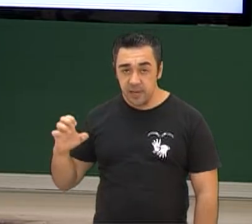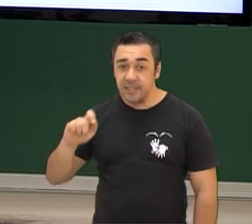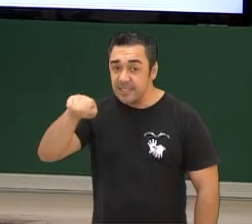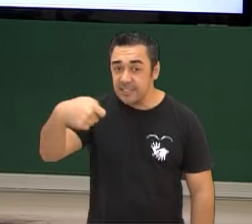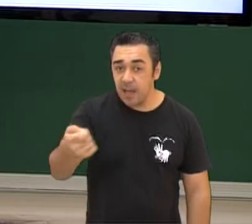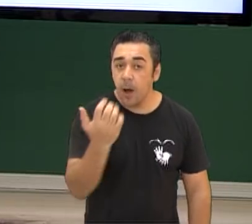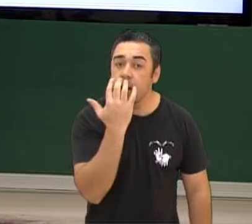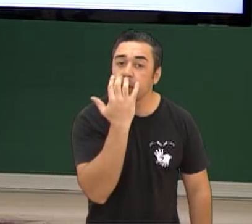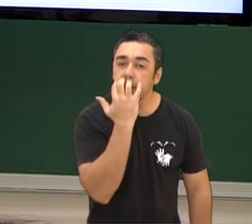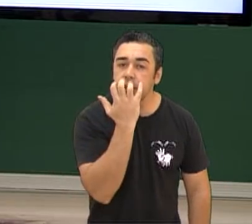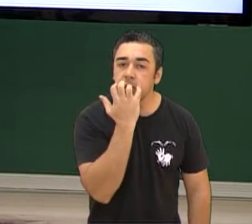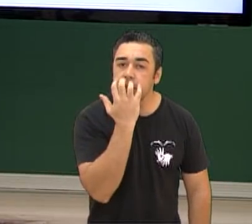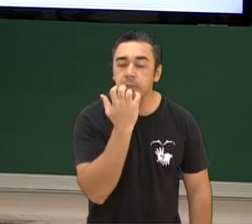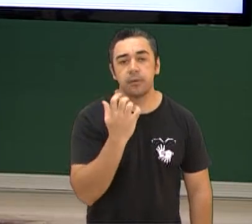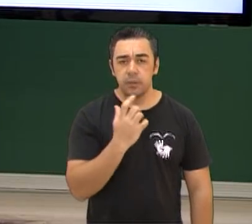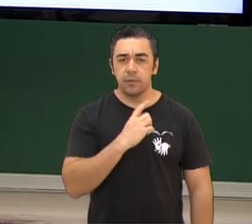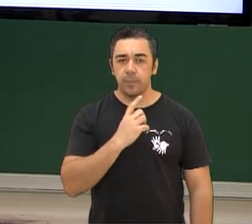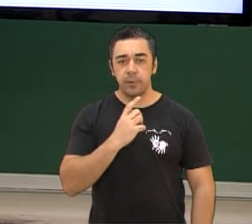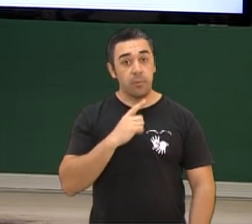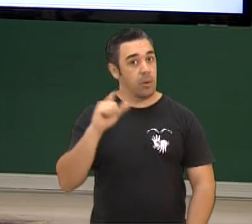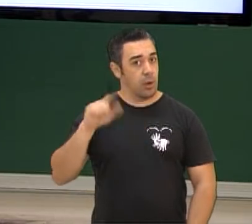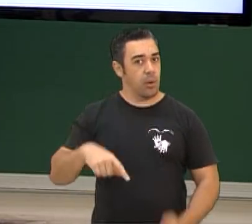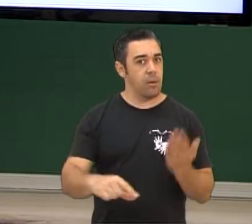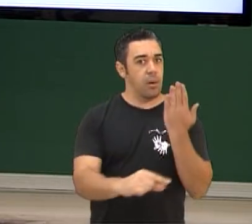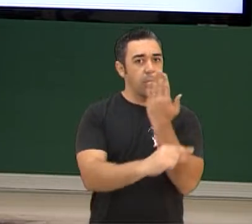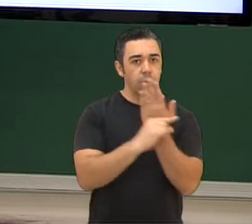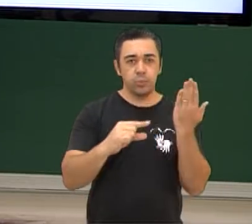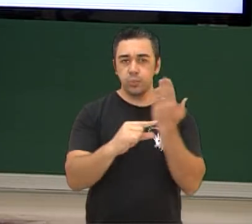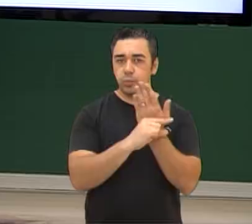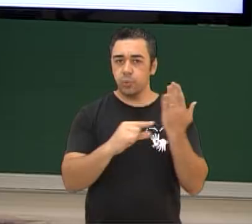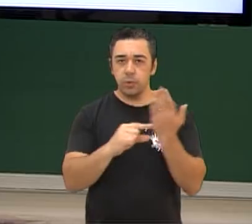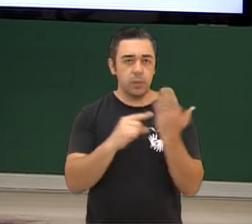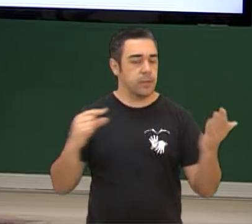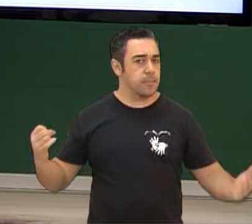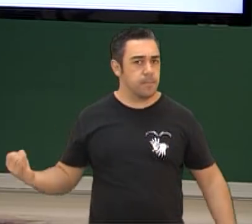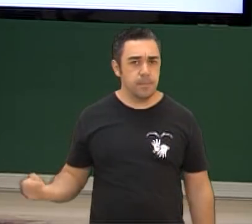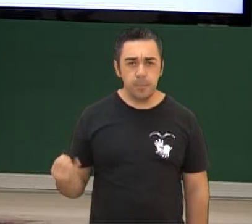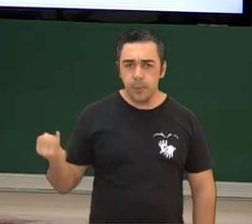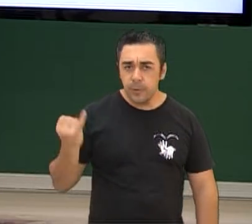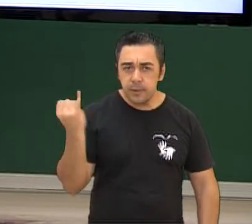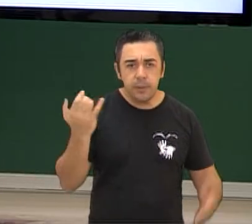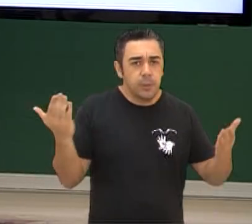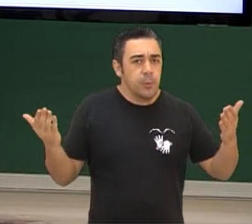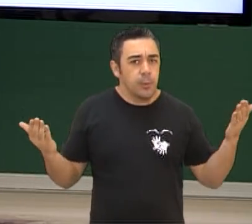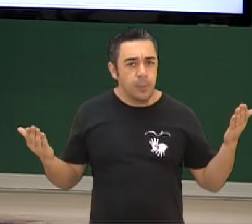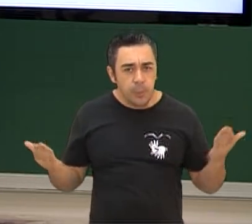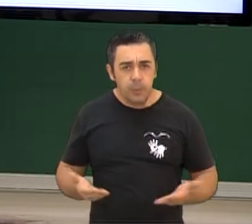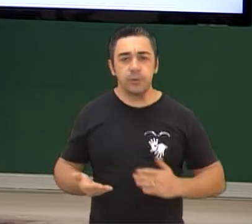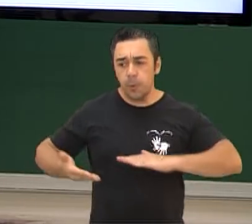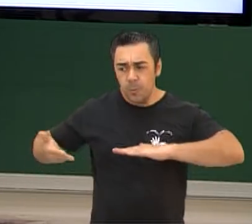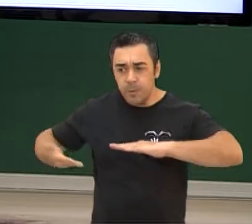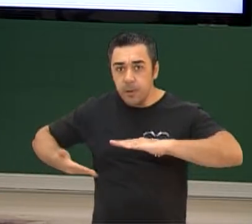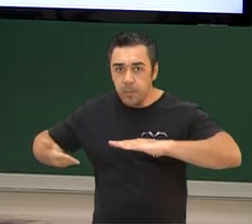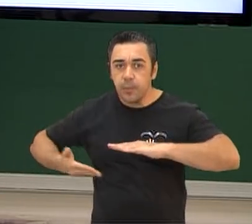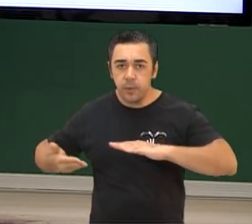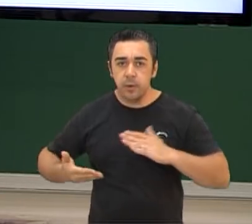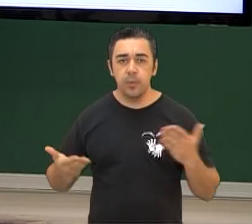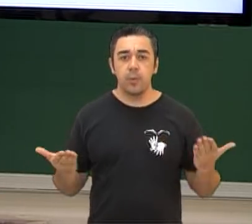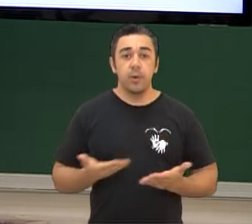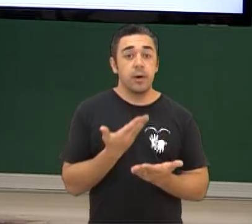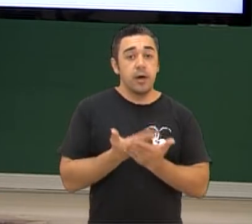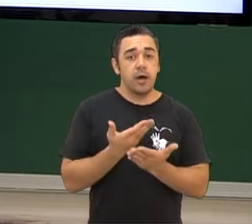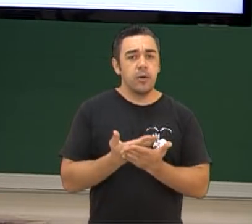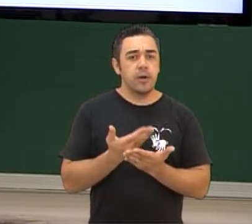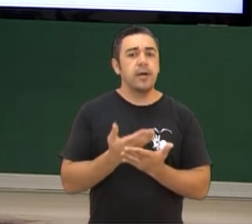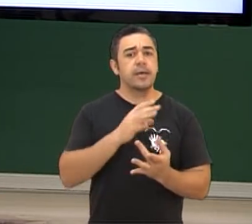com calma no conceito dele. Nietzsche que é um autor bem importante hoje em dia, aí, né? Bem contemporâneo. Tá? Na aula de hoje